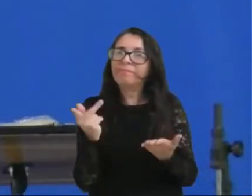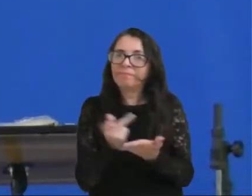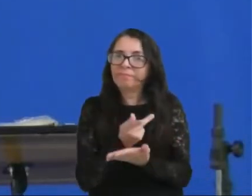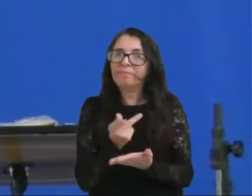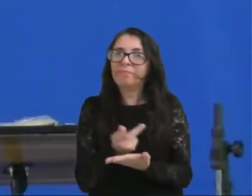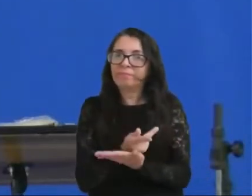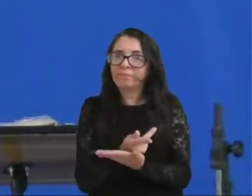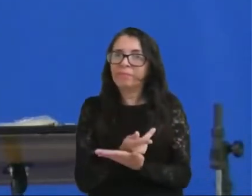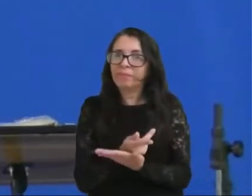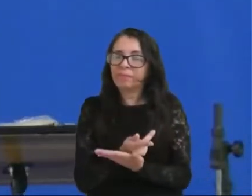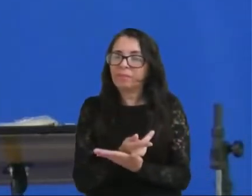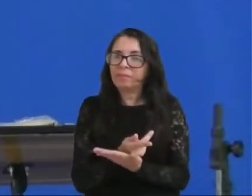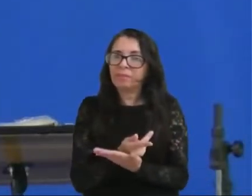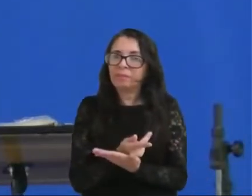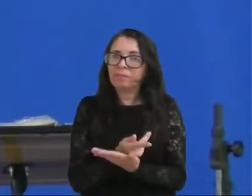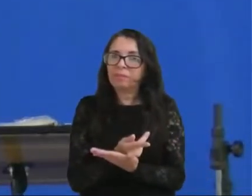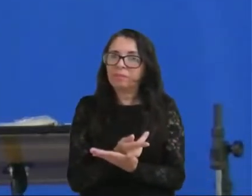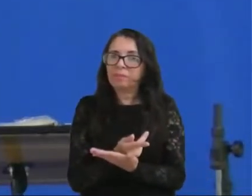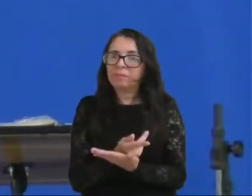atrair discípulos.